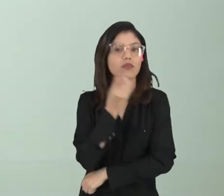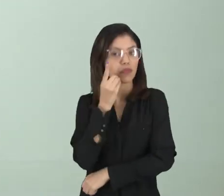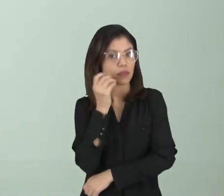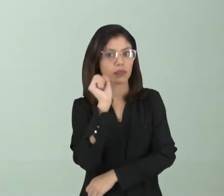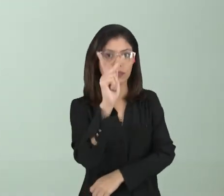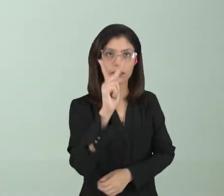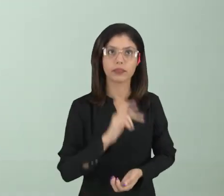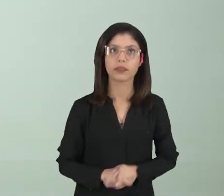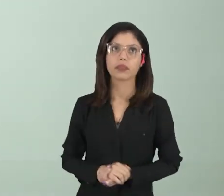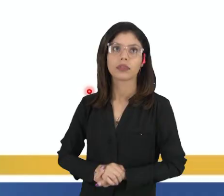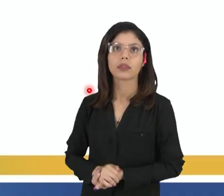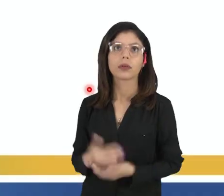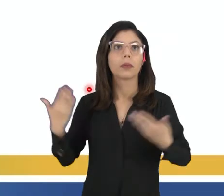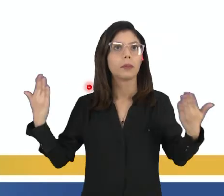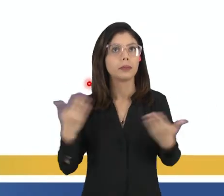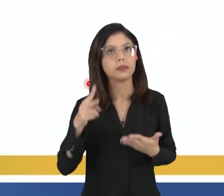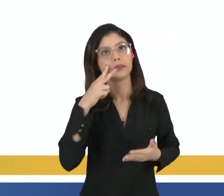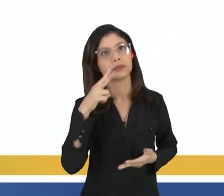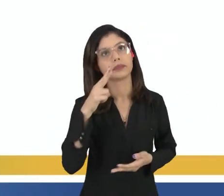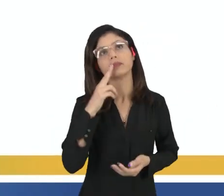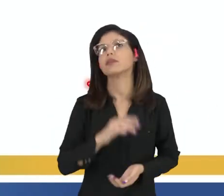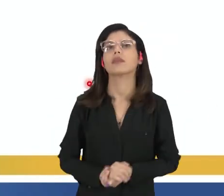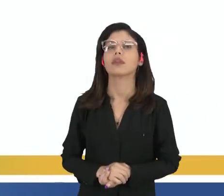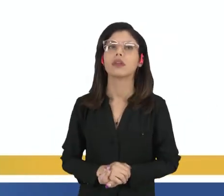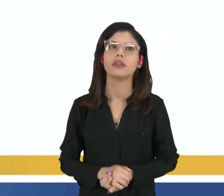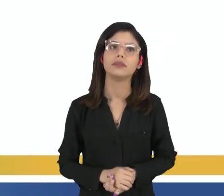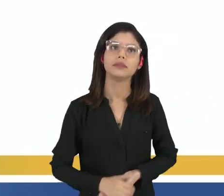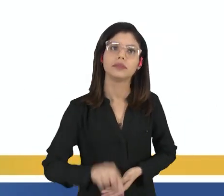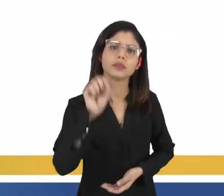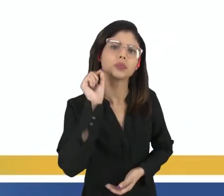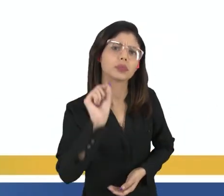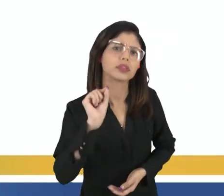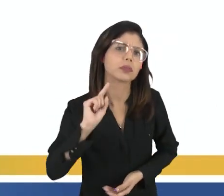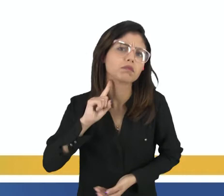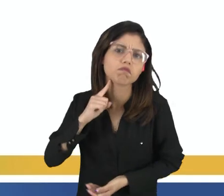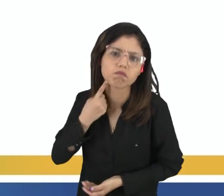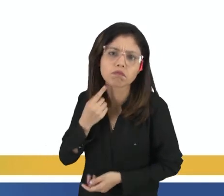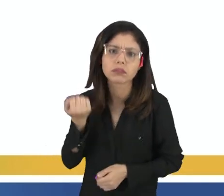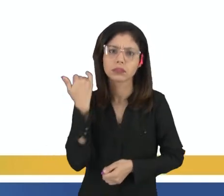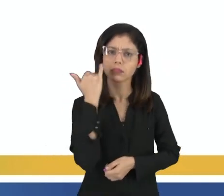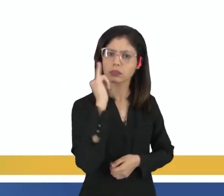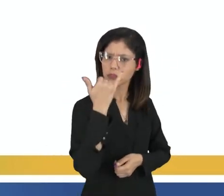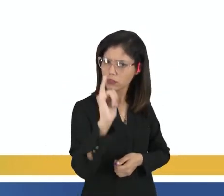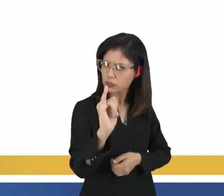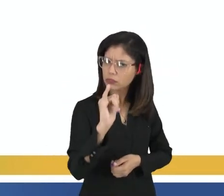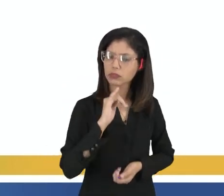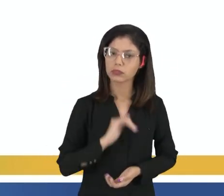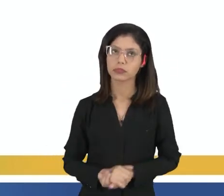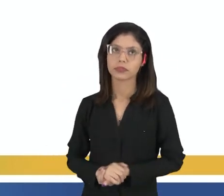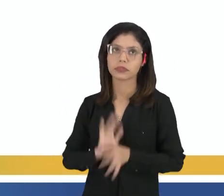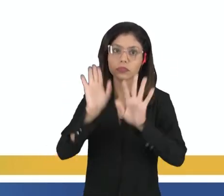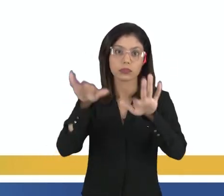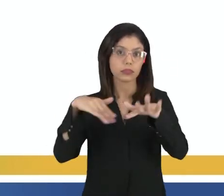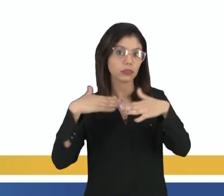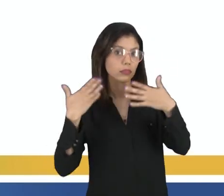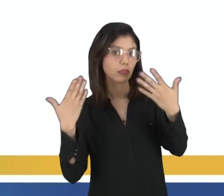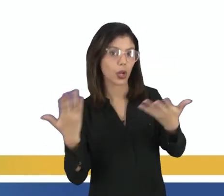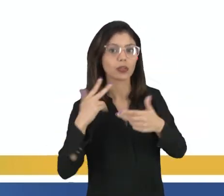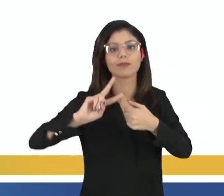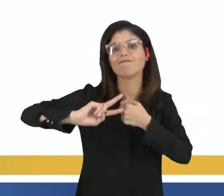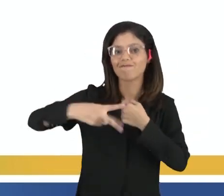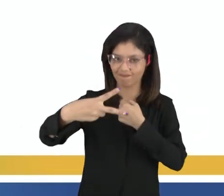dia, ok? Agora a gente vai estar falando um pouquinho sobre o lixo eletrônico, o que é ele e quais são